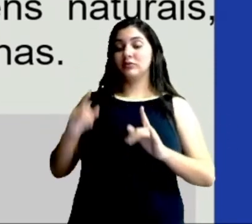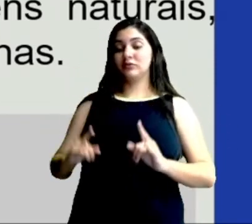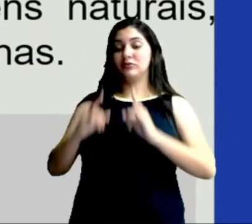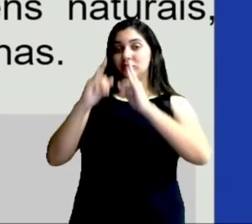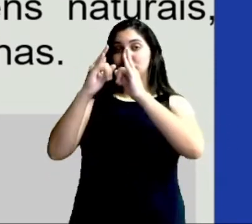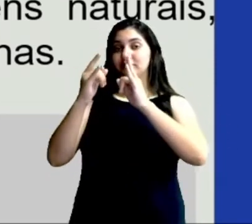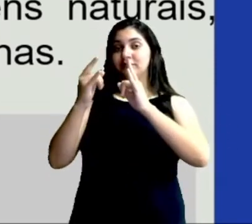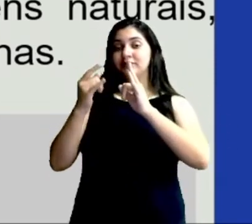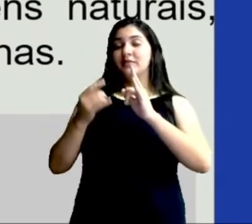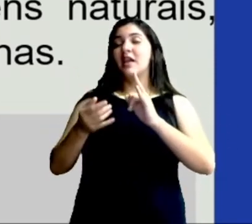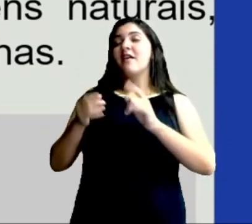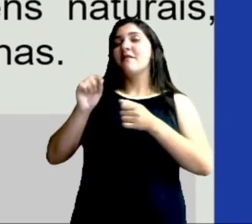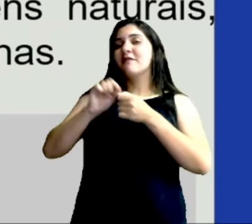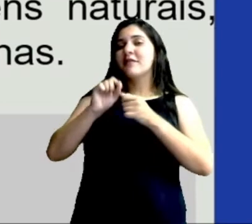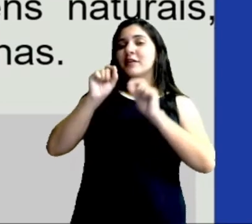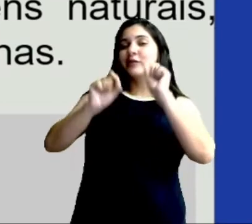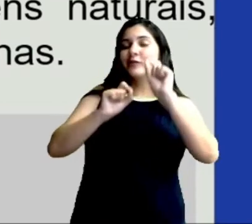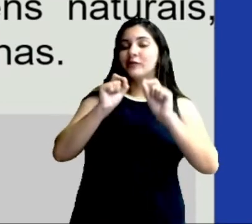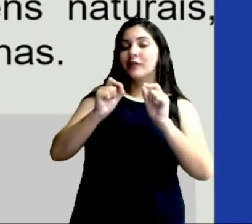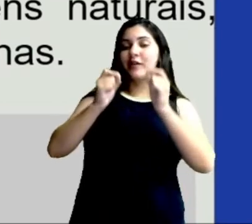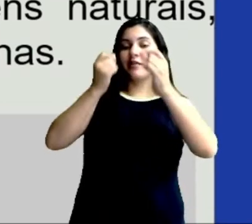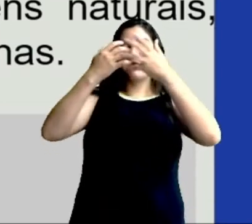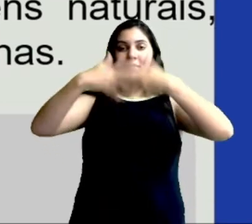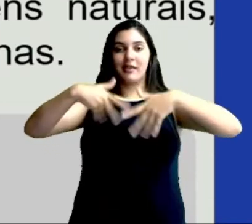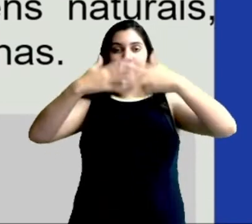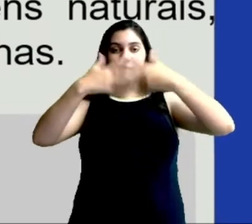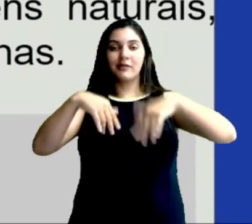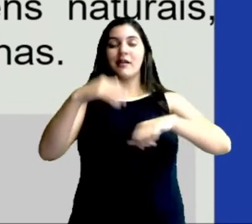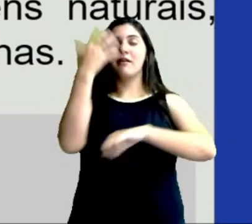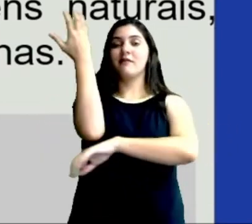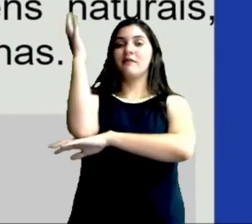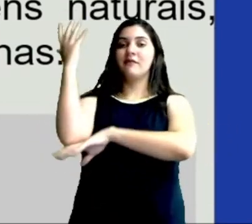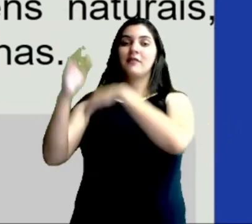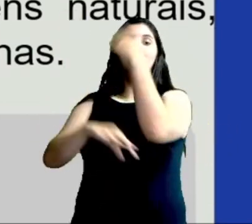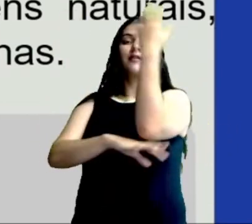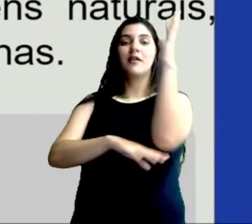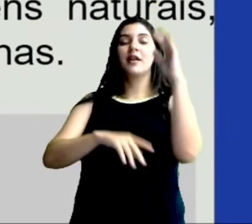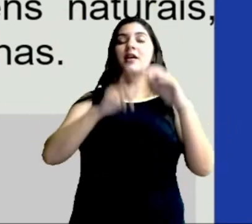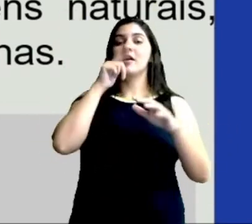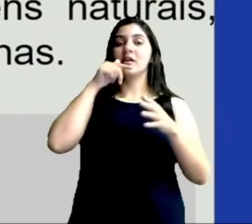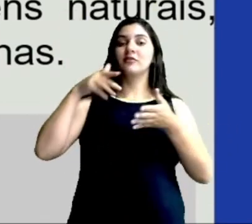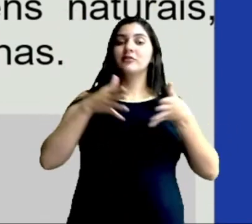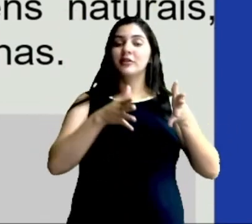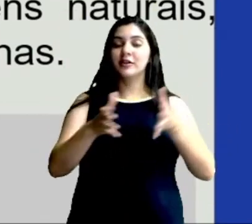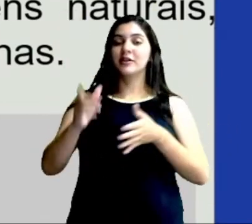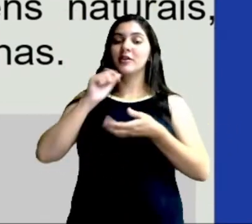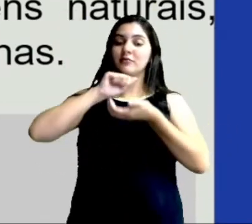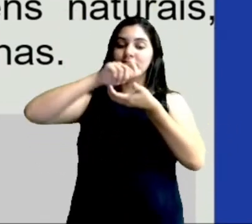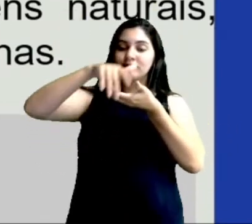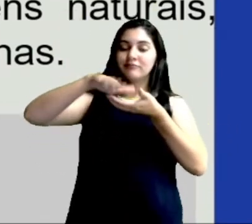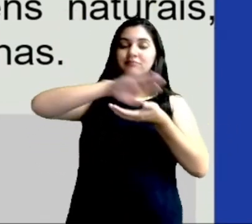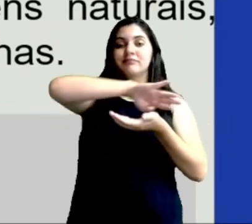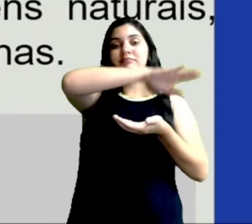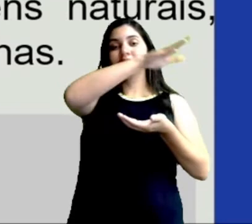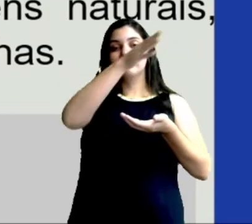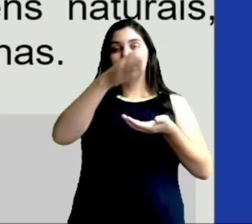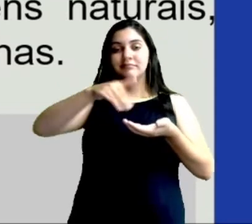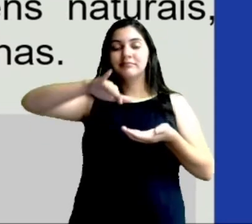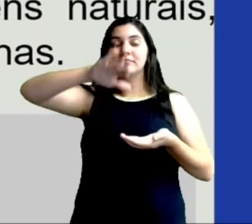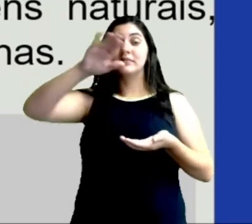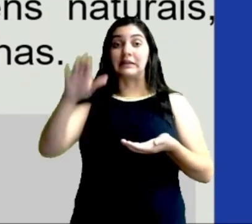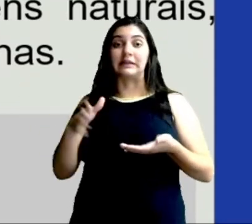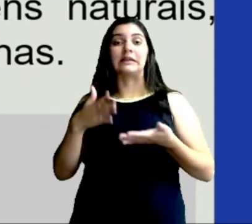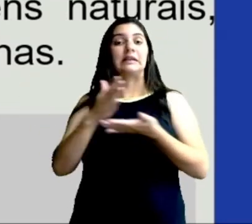construído de paisagens naturais, como floresta, rios, lagos e montanhas. E às vezes, para que essas